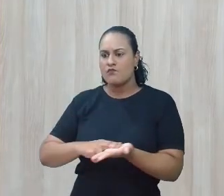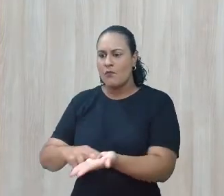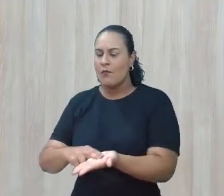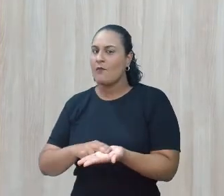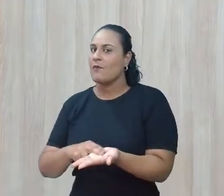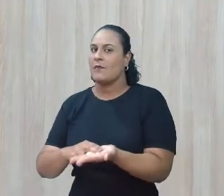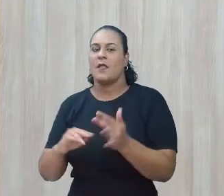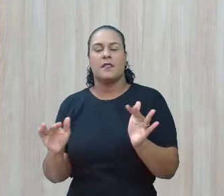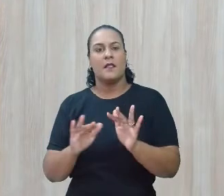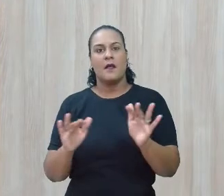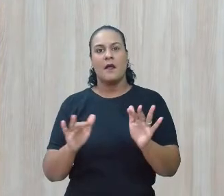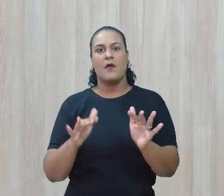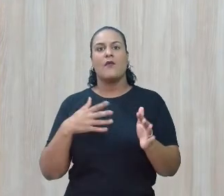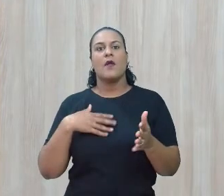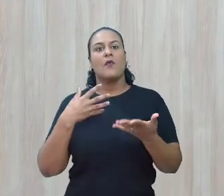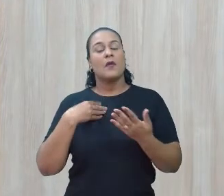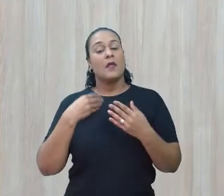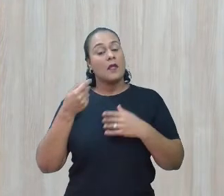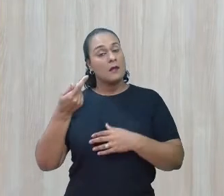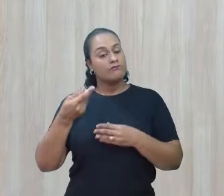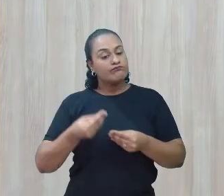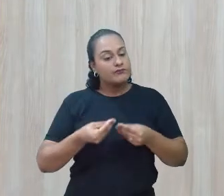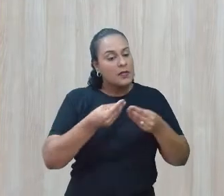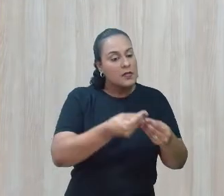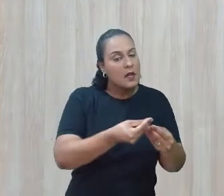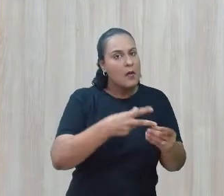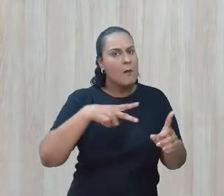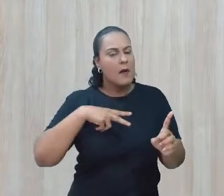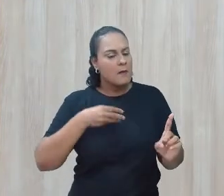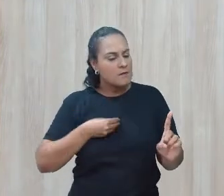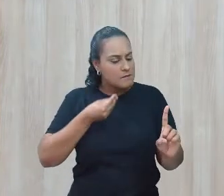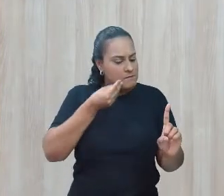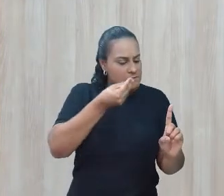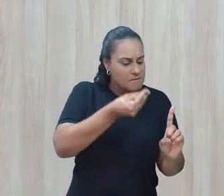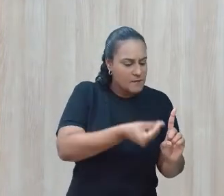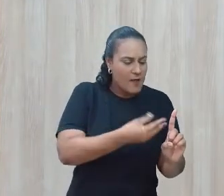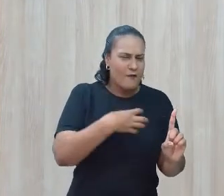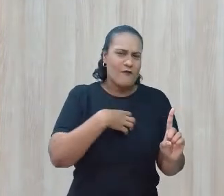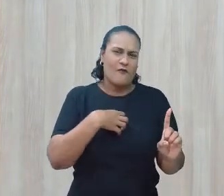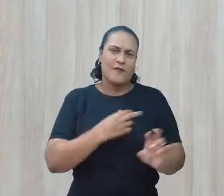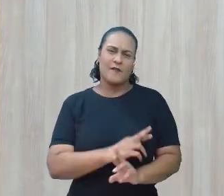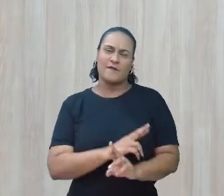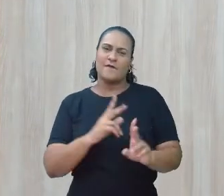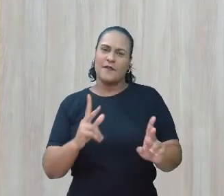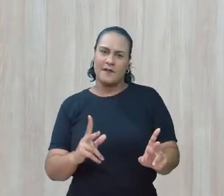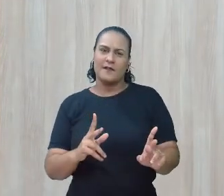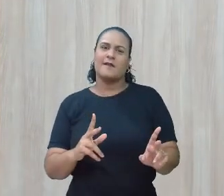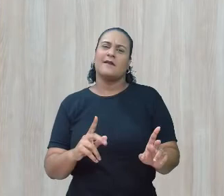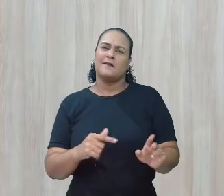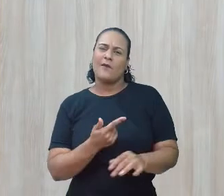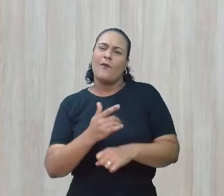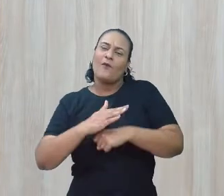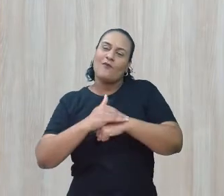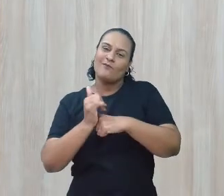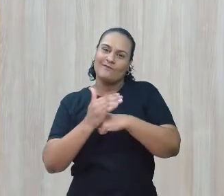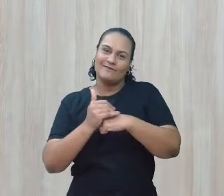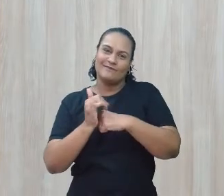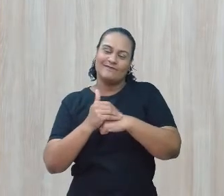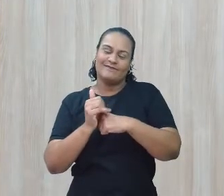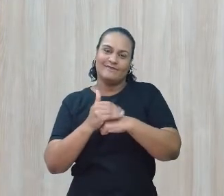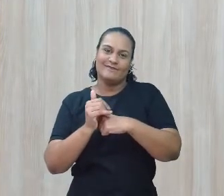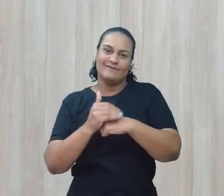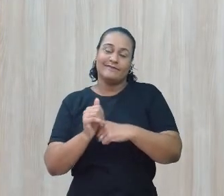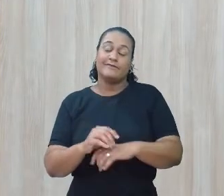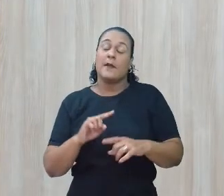entrego em mãos as cartas pessoais, porque são um jeito um pouco diferente da gente demonstrar alguns afetos, né, gente? Mas